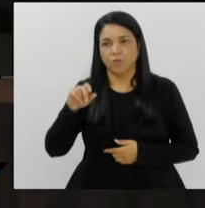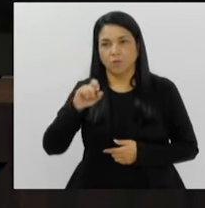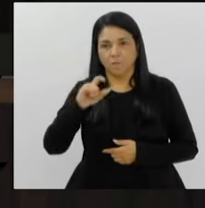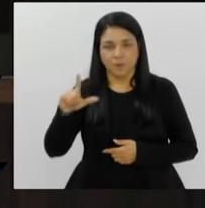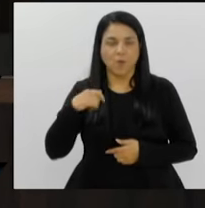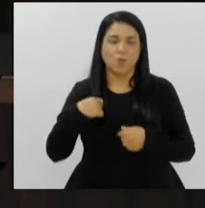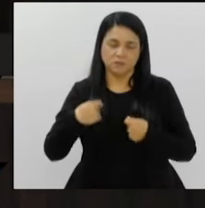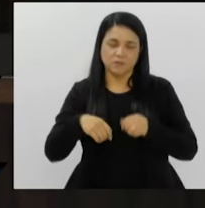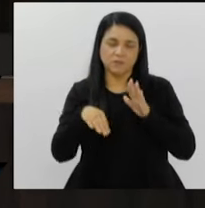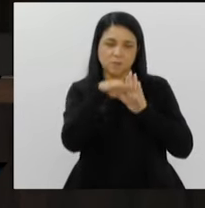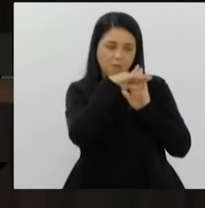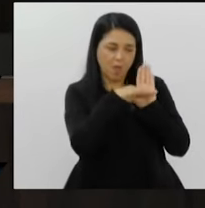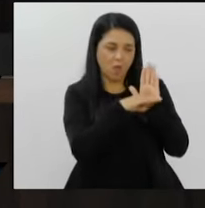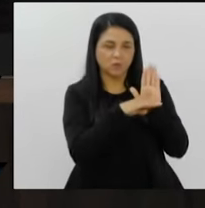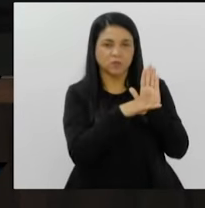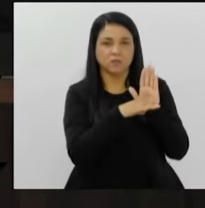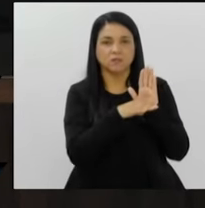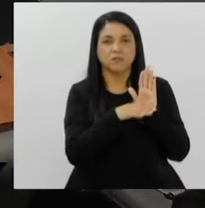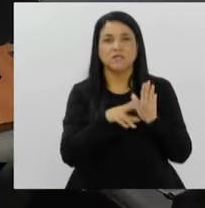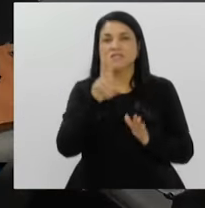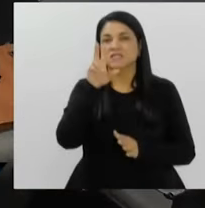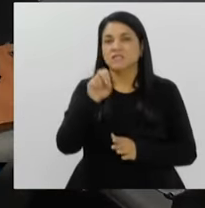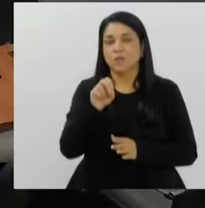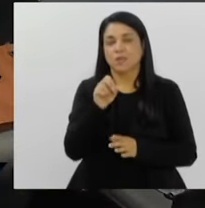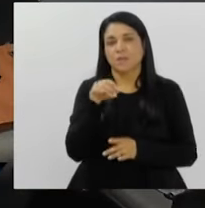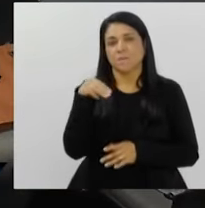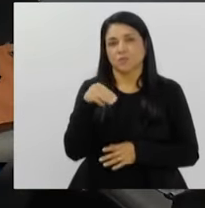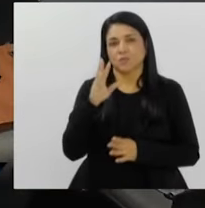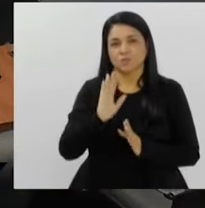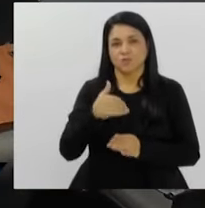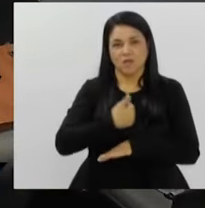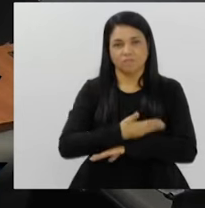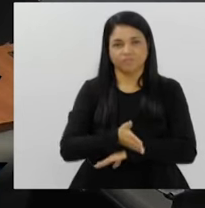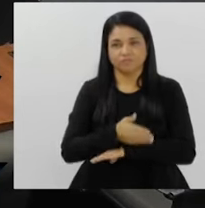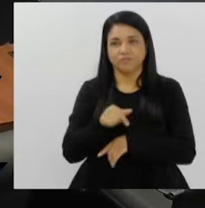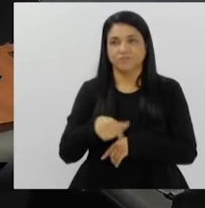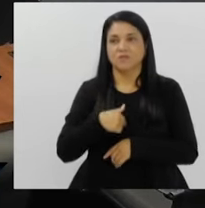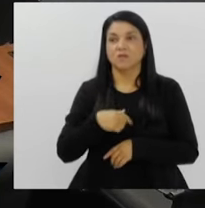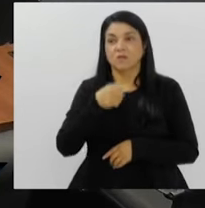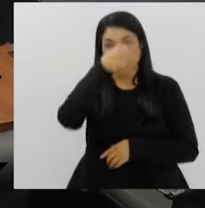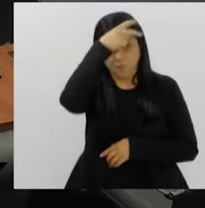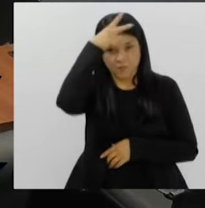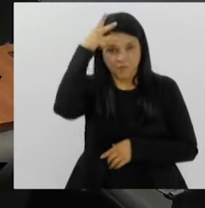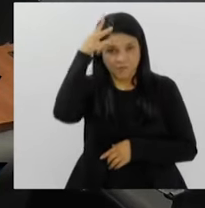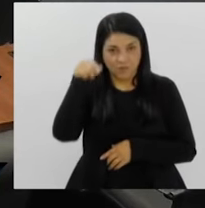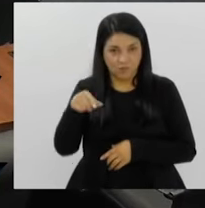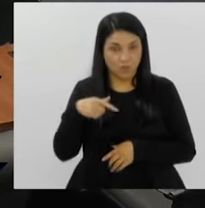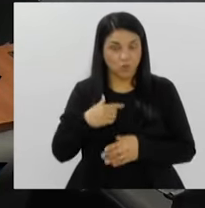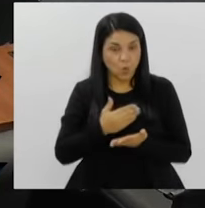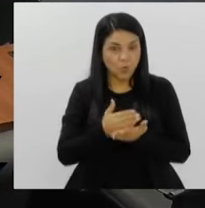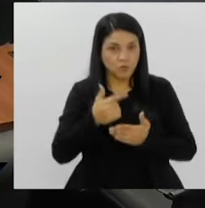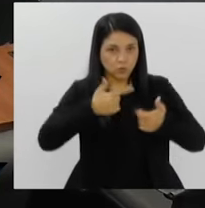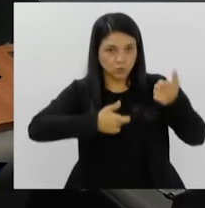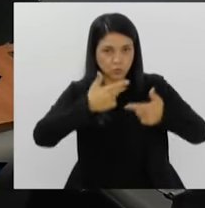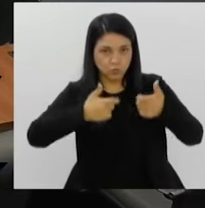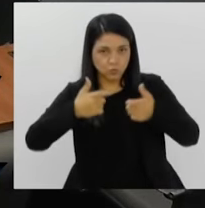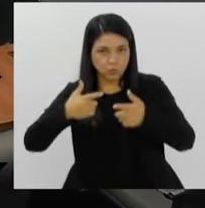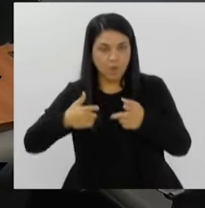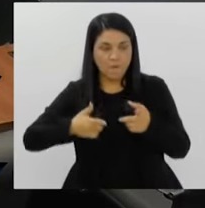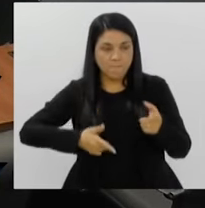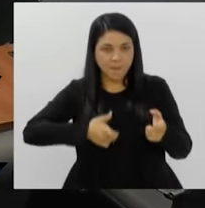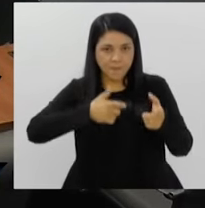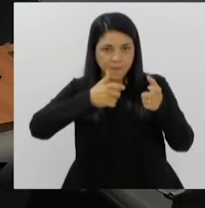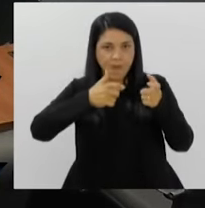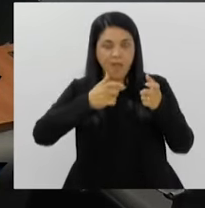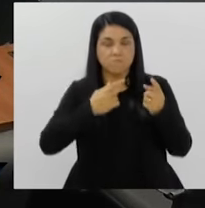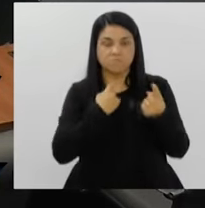na pauta, já estamos com 50 minutos. Você acabou de falar da questão do prefeito. Quando começou o tiroteio, e que a Avenida Brasil